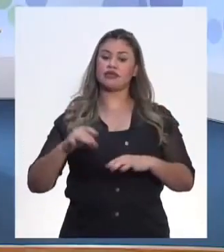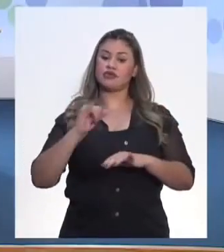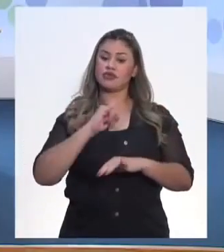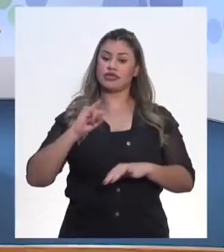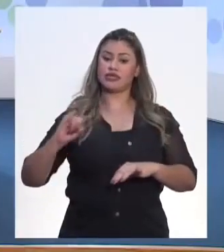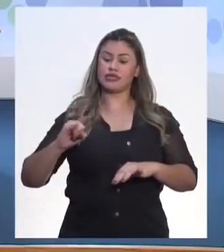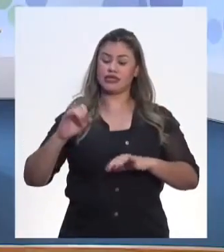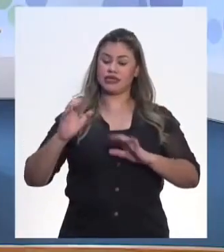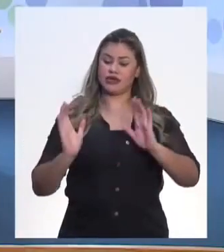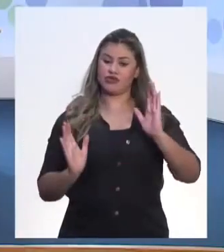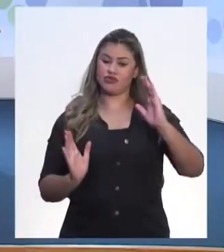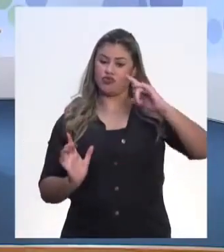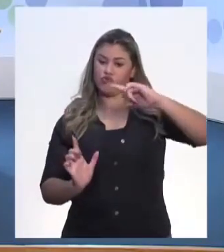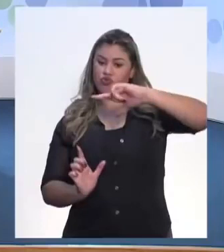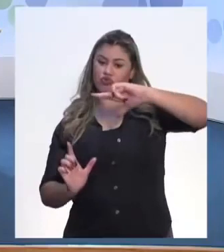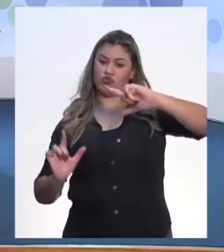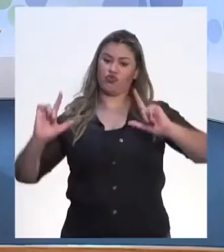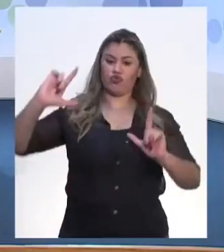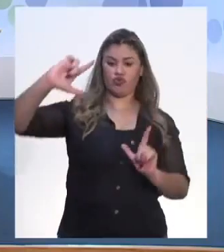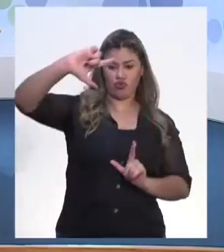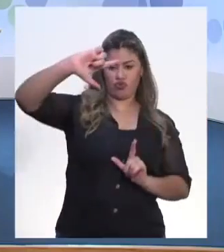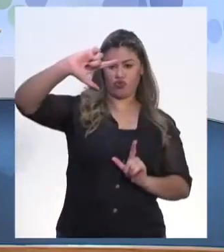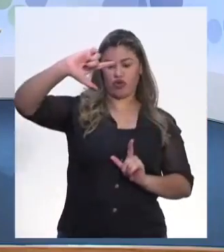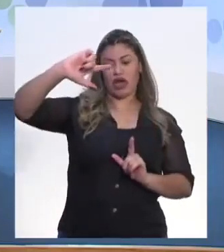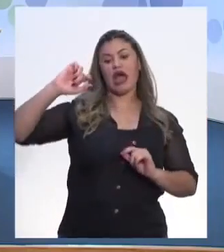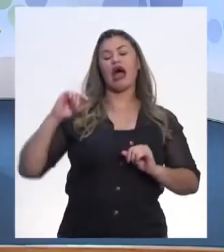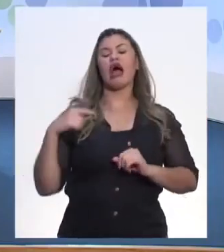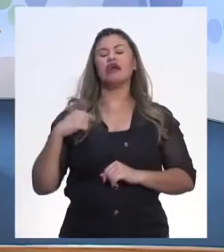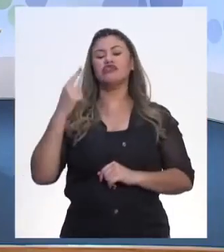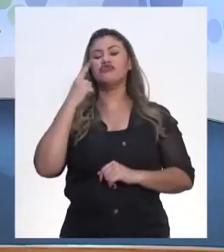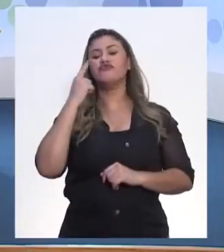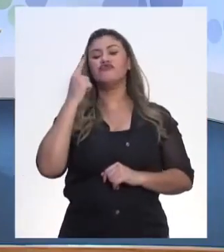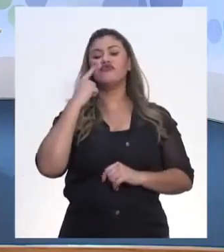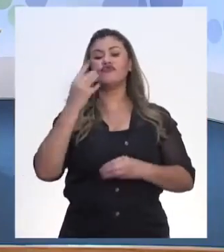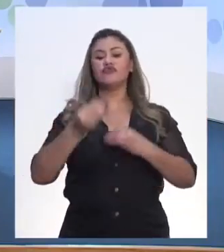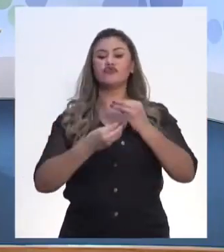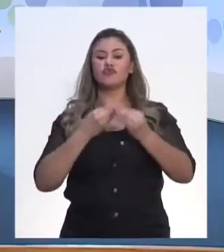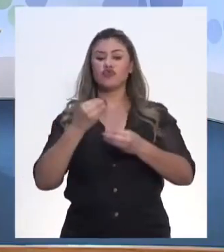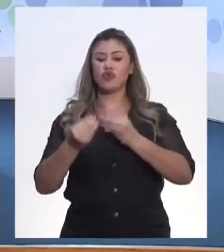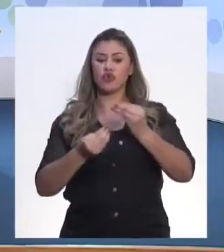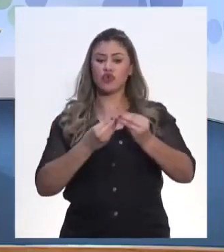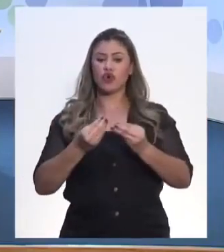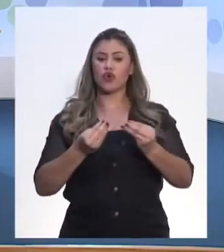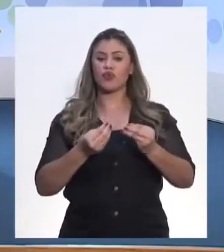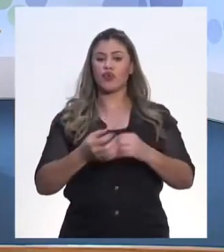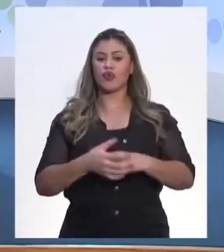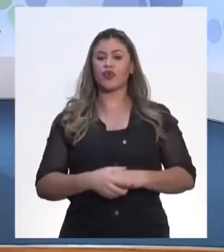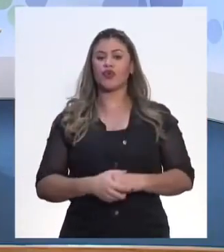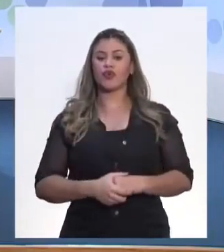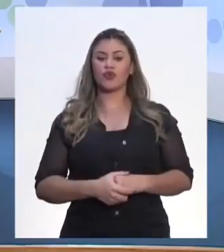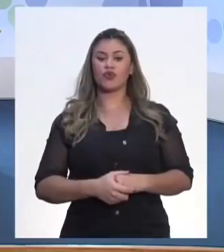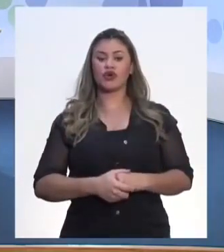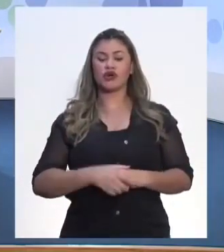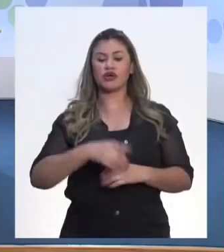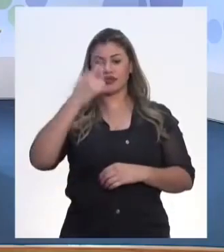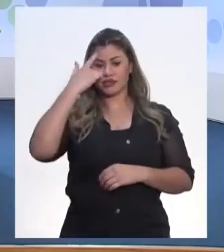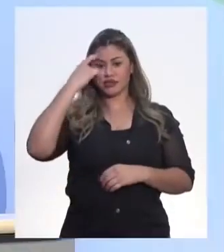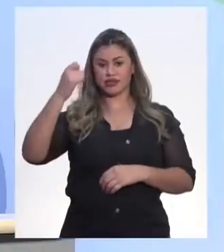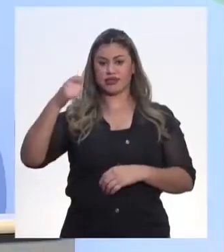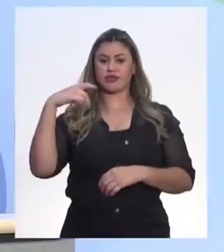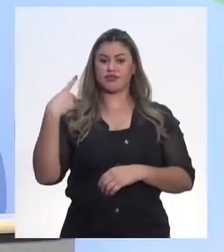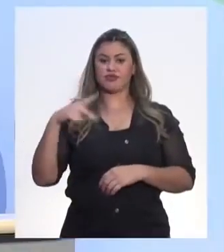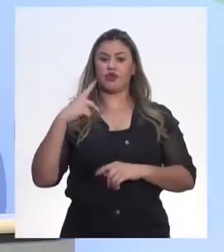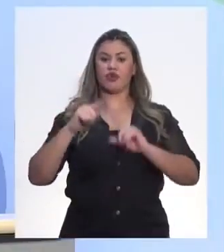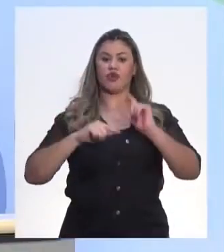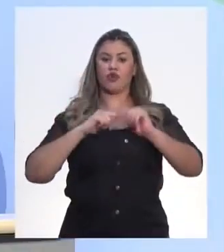rotação da imagem, né, a movimentação, a gente consegue colocar e enxergar nessa ideia que a gente trouxe para vocês,